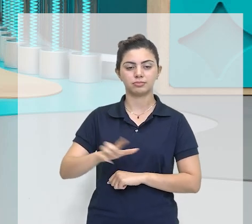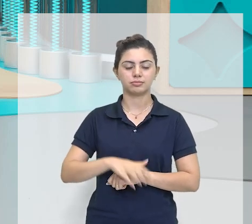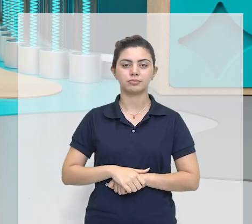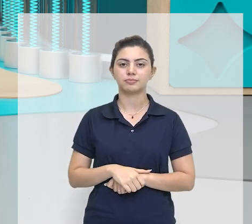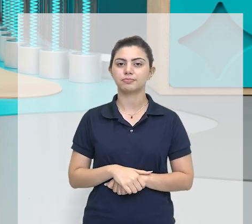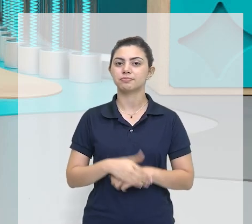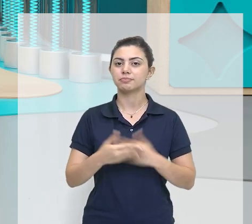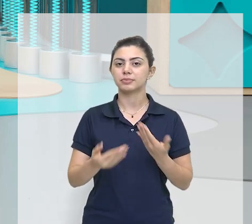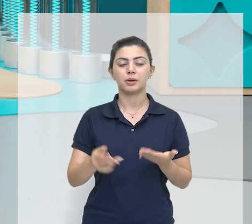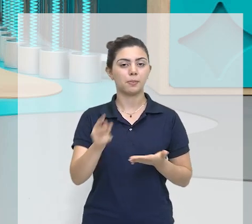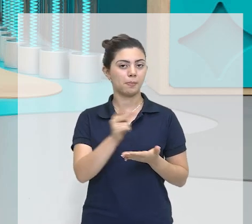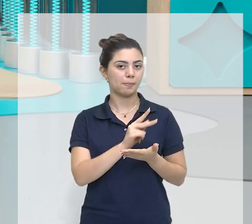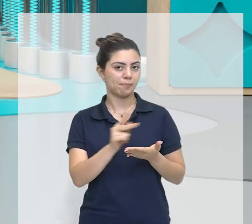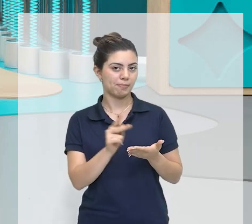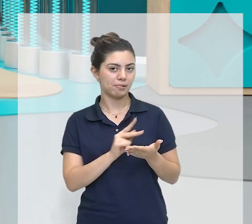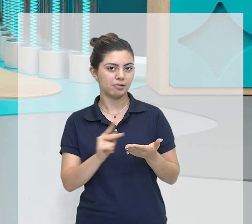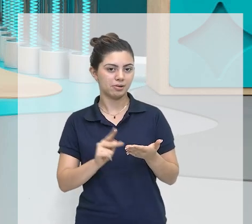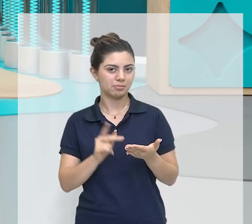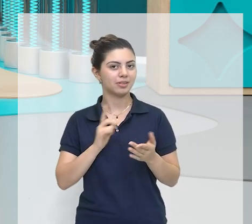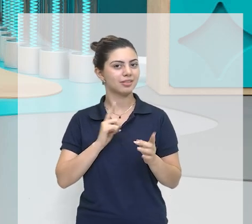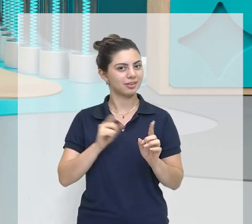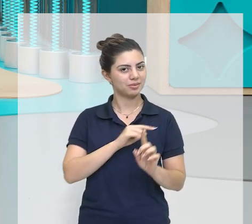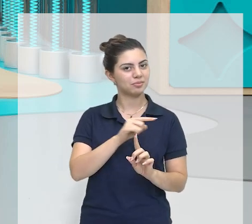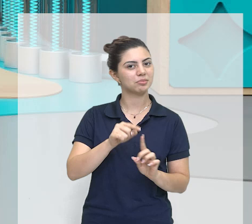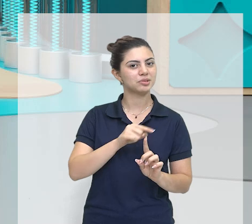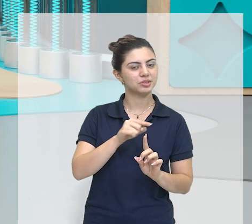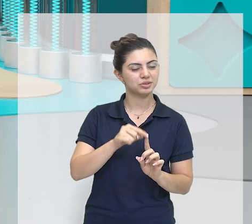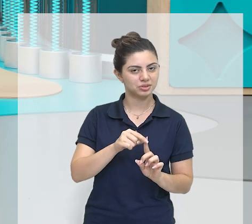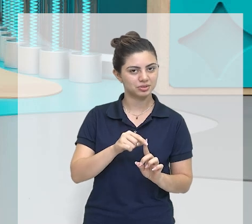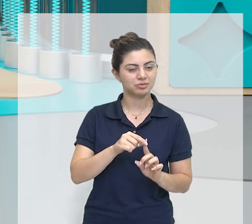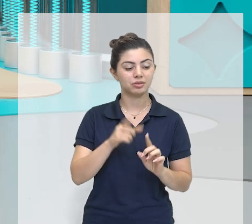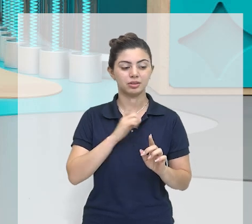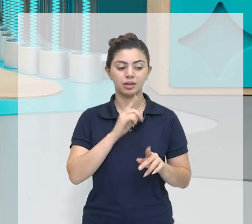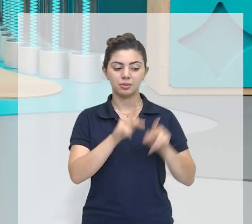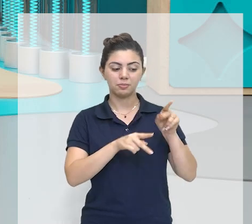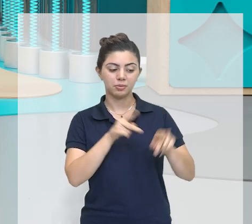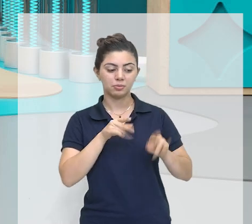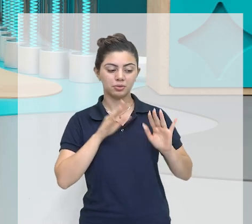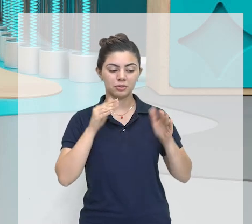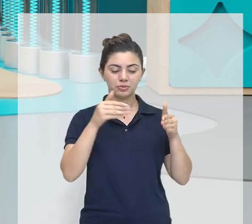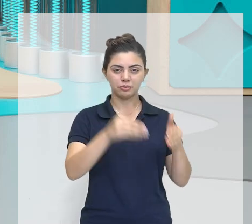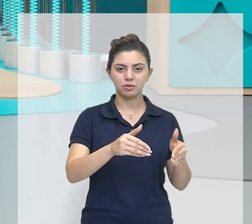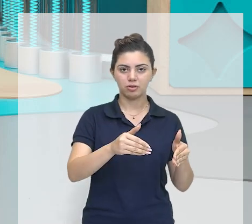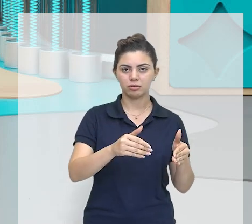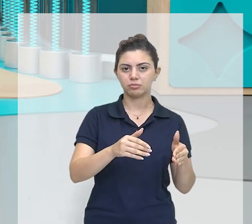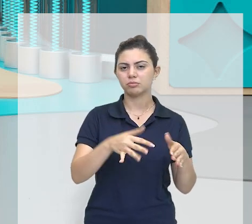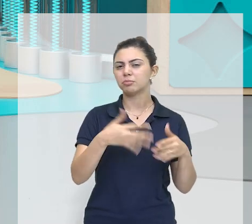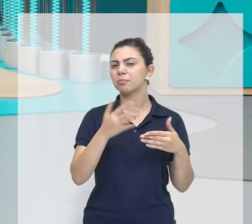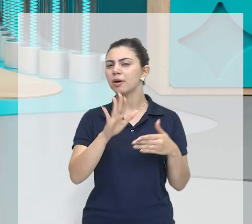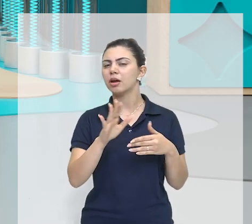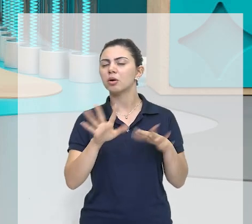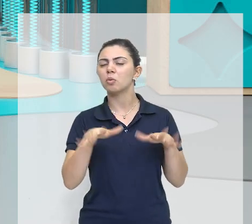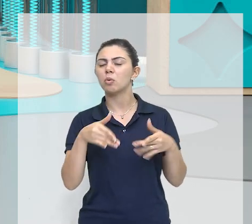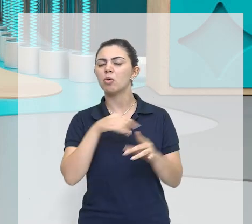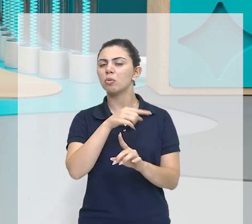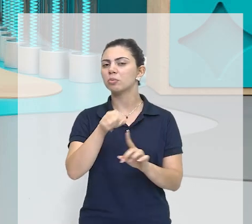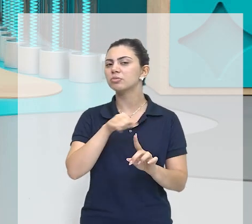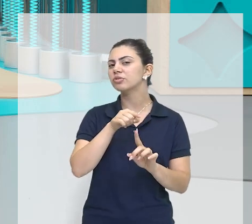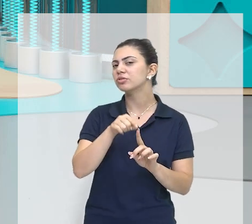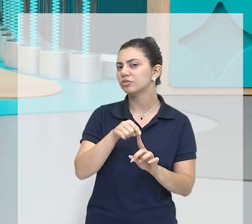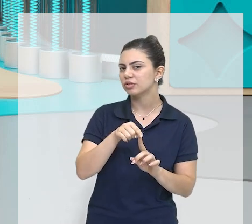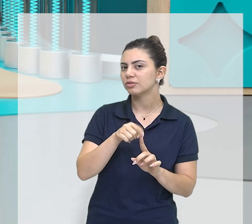o poema também tem um objetivo, né? Tem um público-alvo. Então, qual seria o objetivo de um poema,